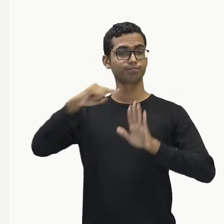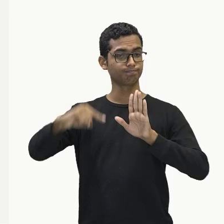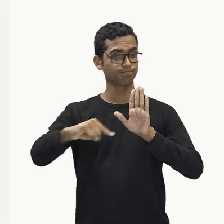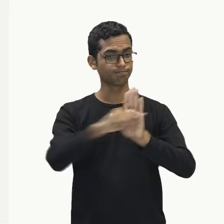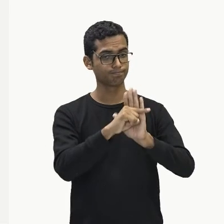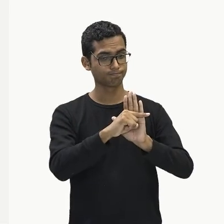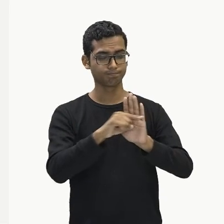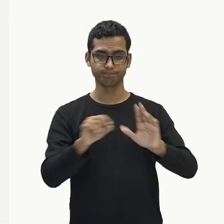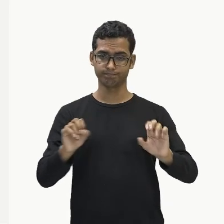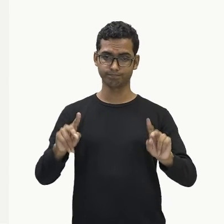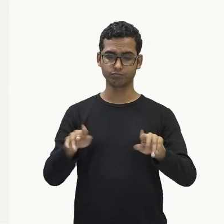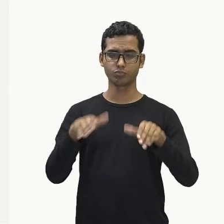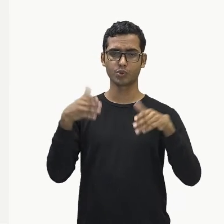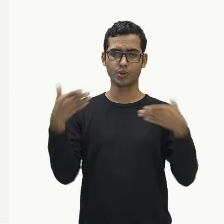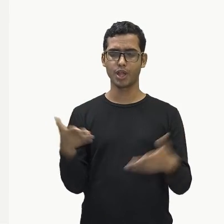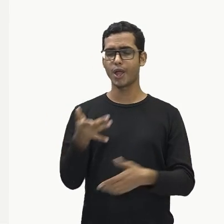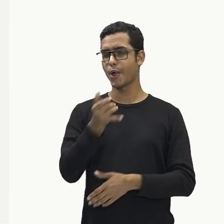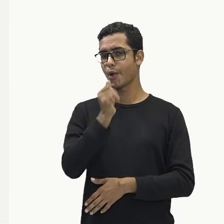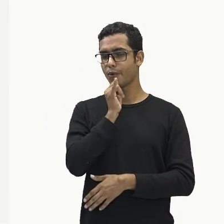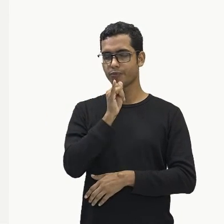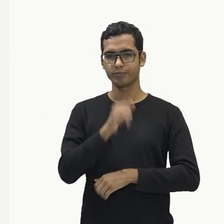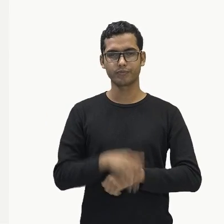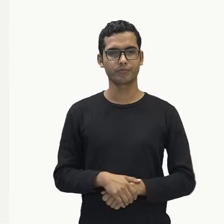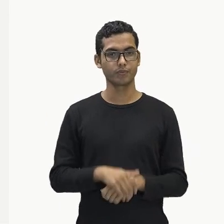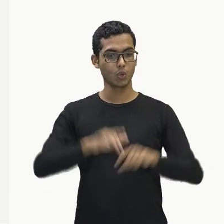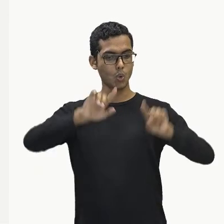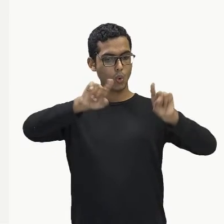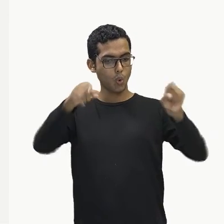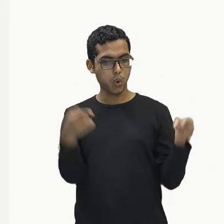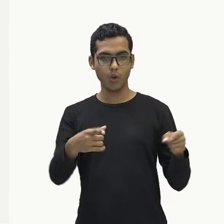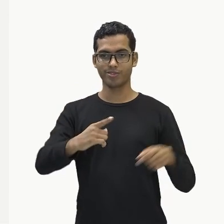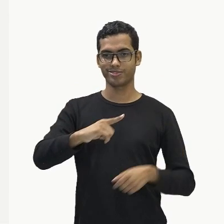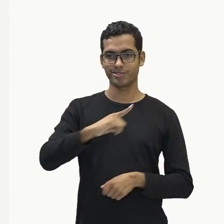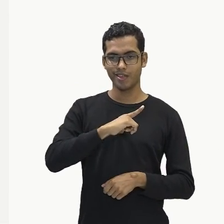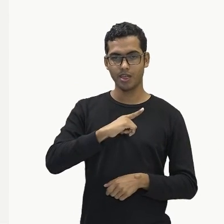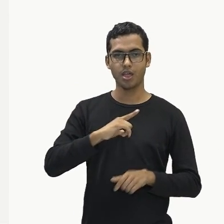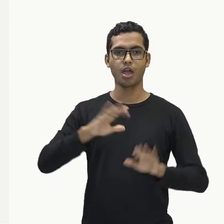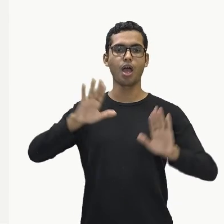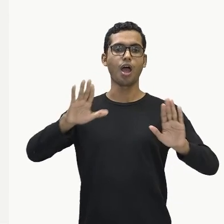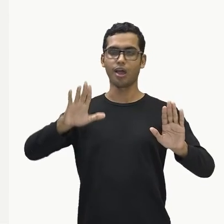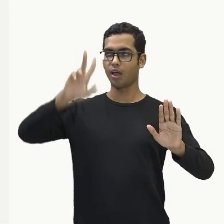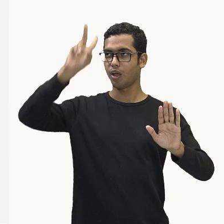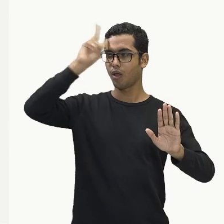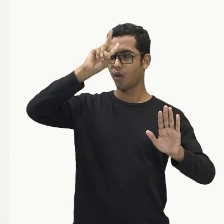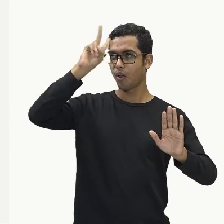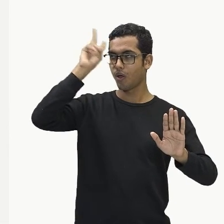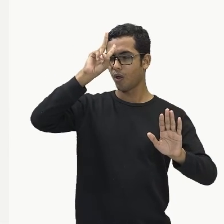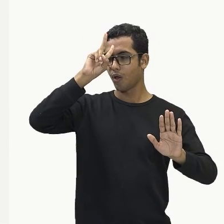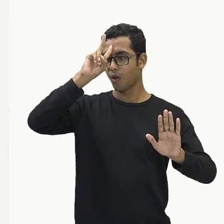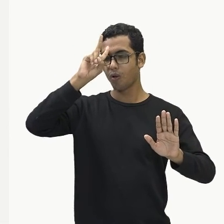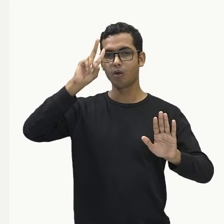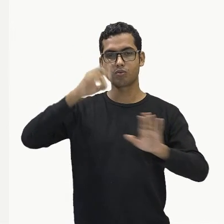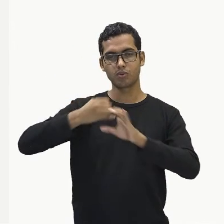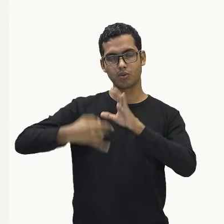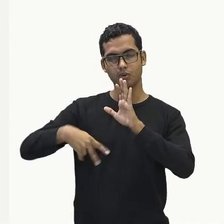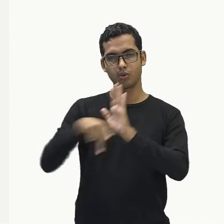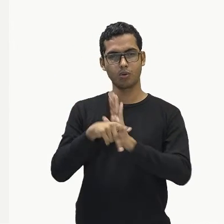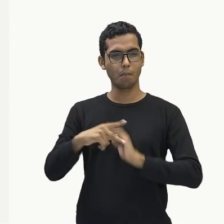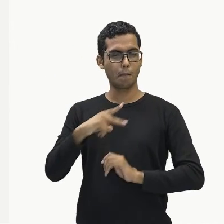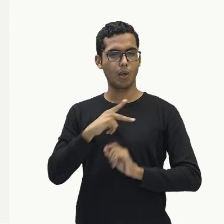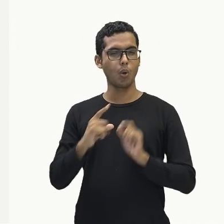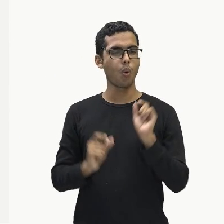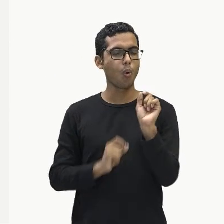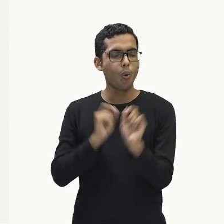negativo. Quando há o parêntese, você tem que lembrar lá do caso particular que dizia o